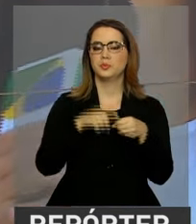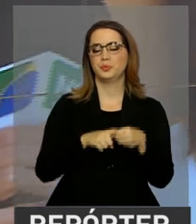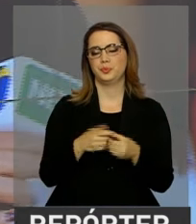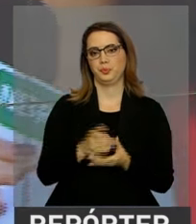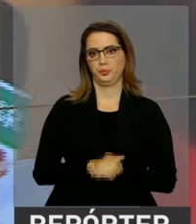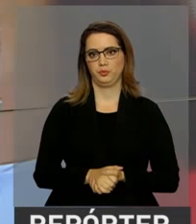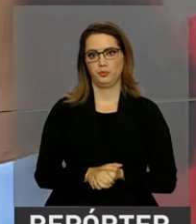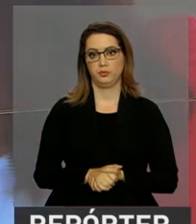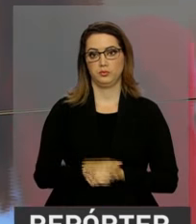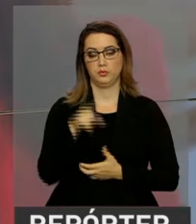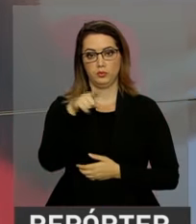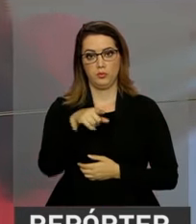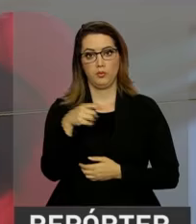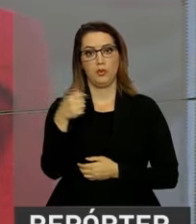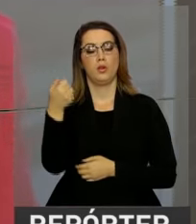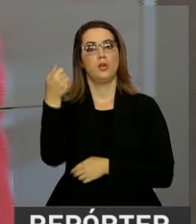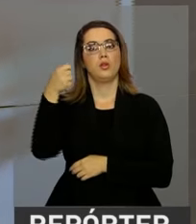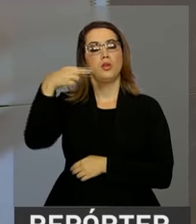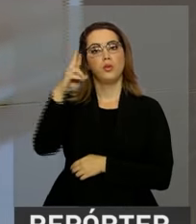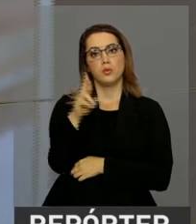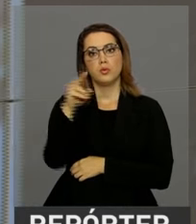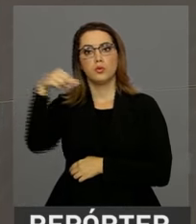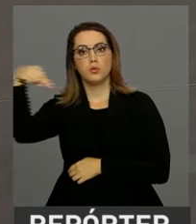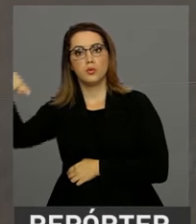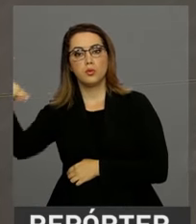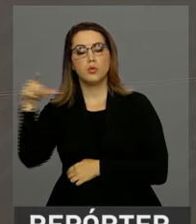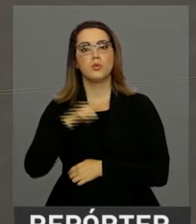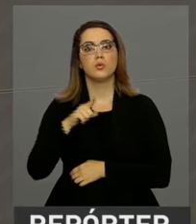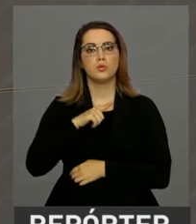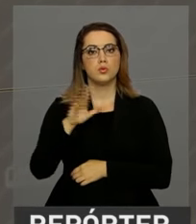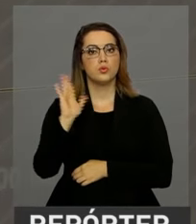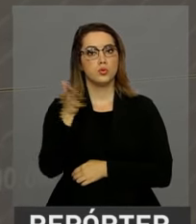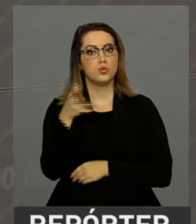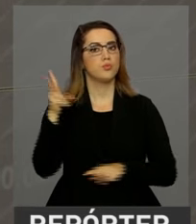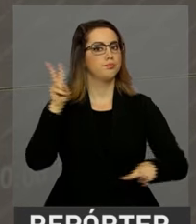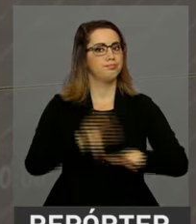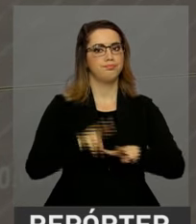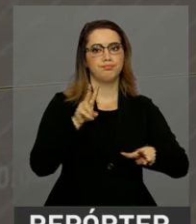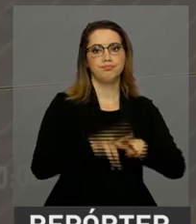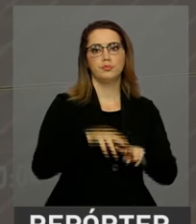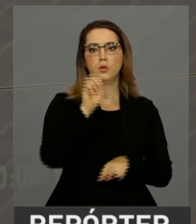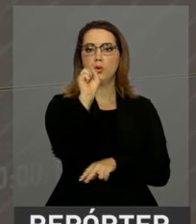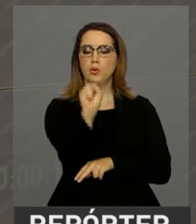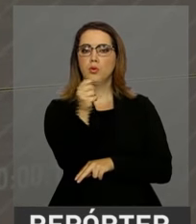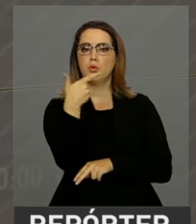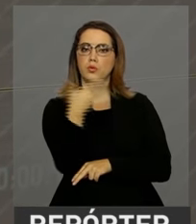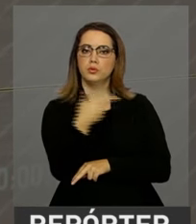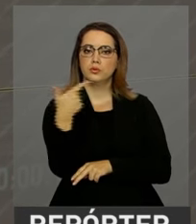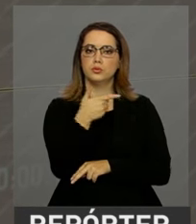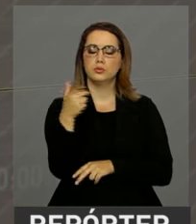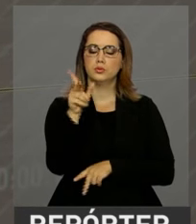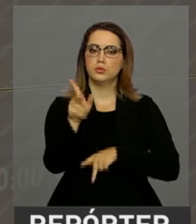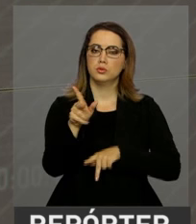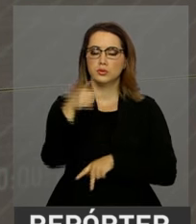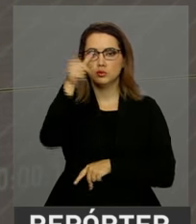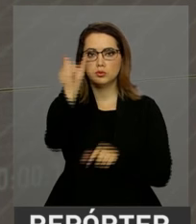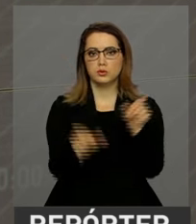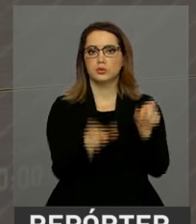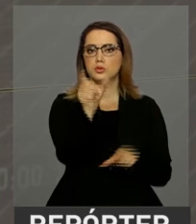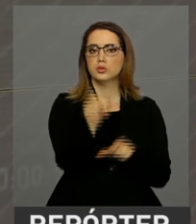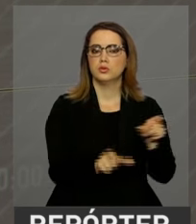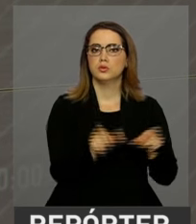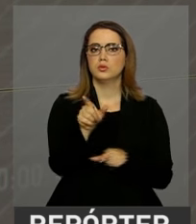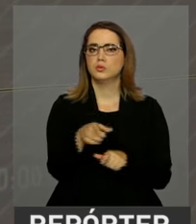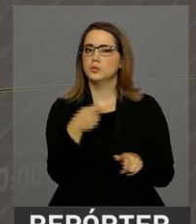conversar. E no Rio Grande do Norte, 82 pessoas foram detidas nos últimos 5 dias, suspeitas de envolvimento nos